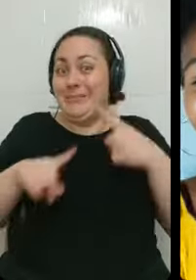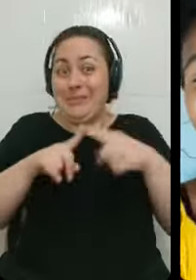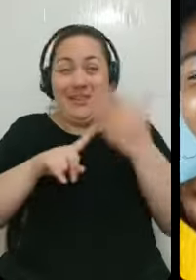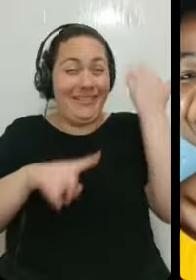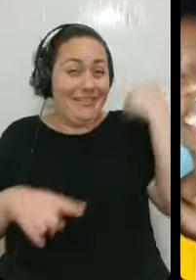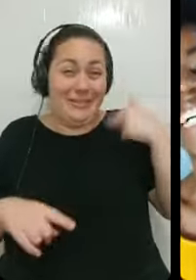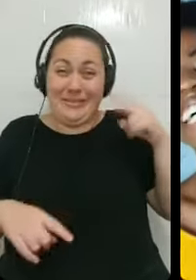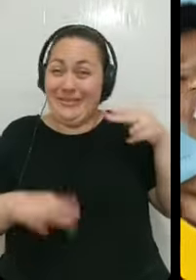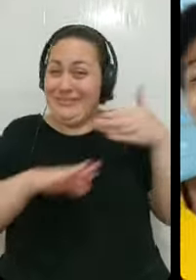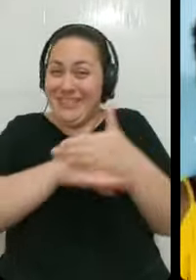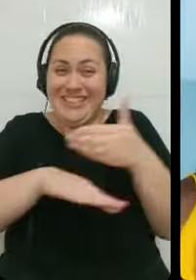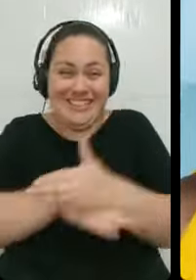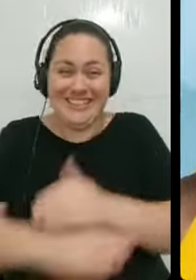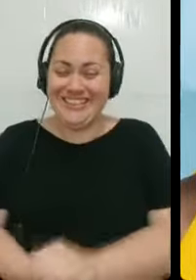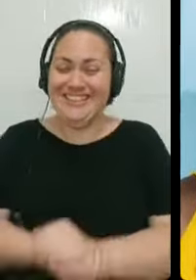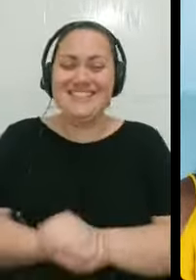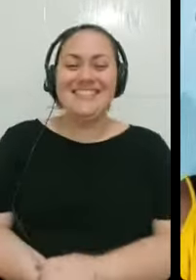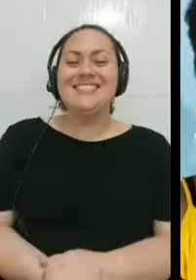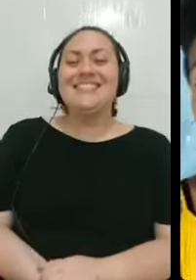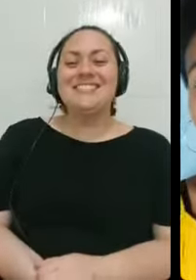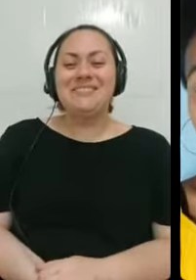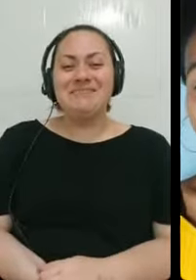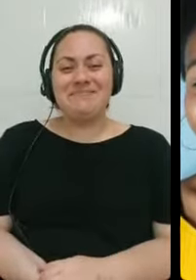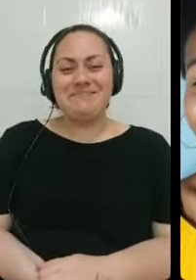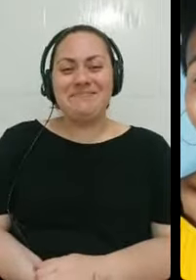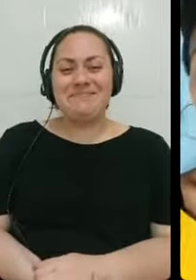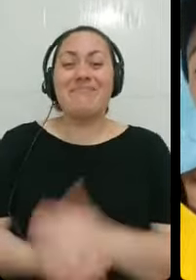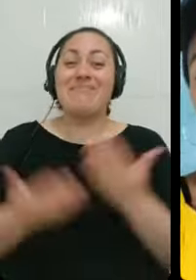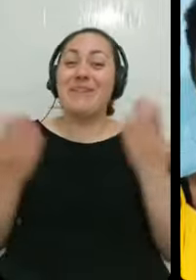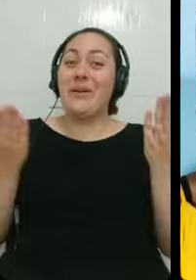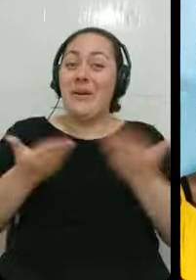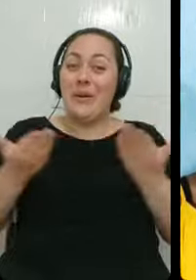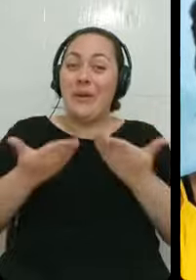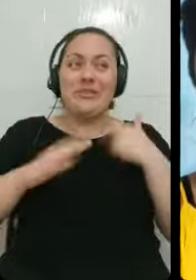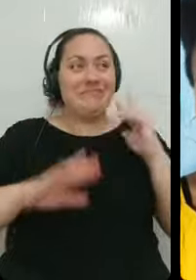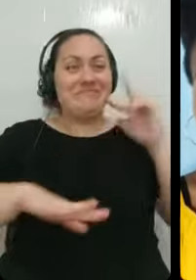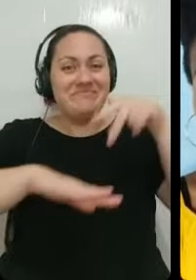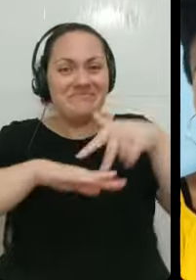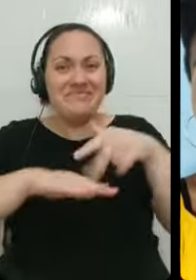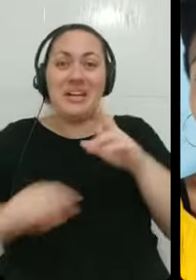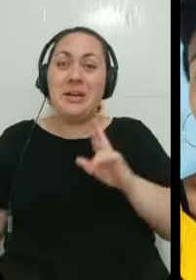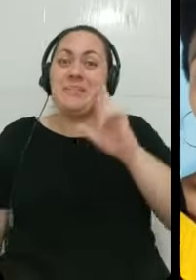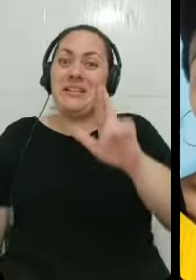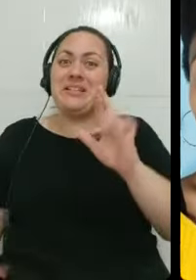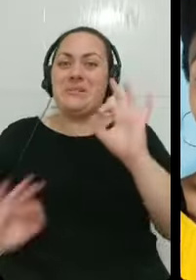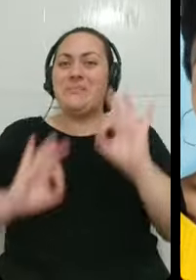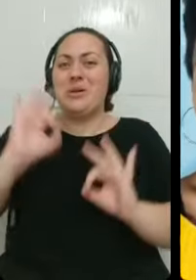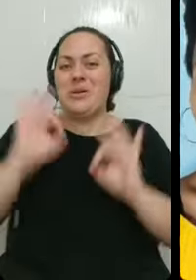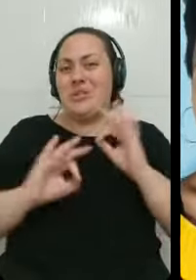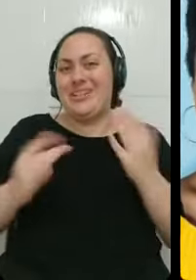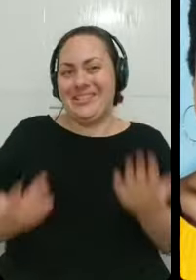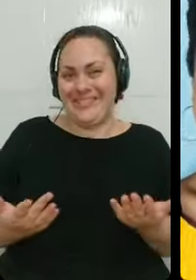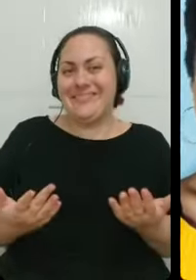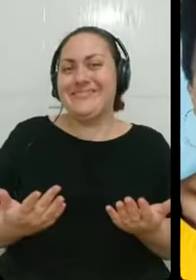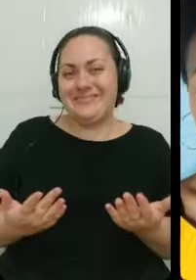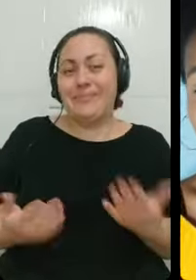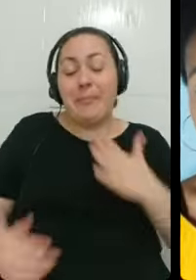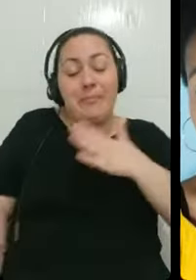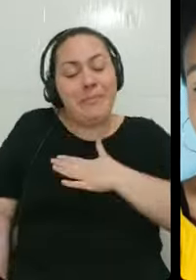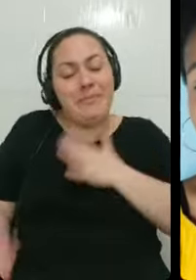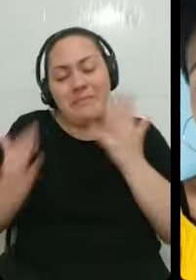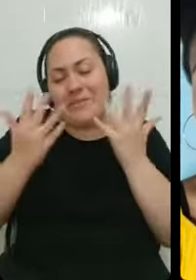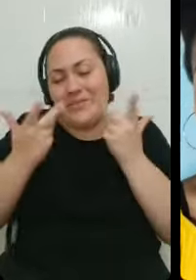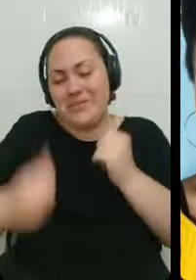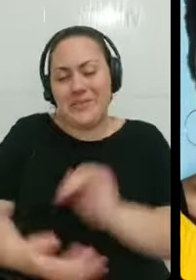aqui. E hoje Porque eu eu tô penso. aqui falando em nome do projeto, sabe? Então é maravilhoso,